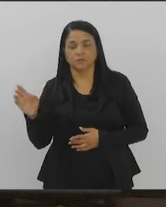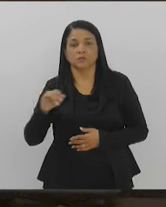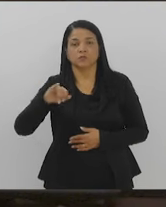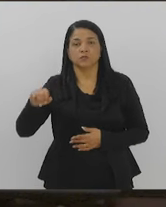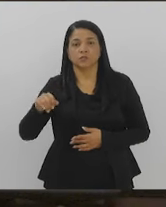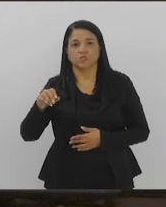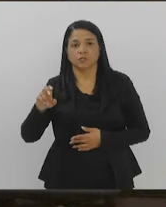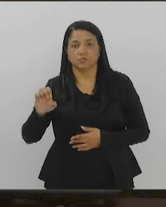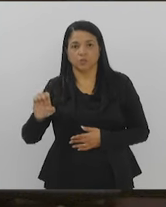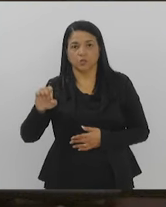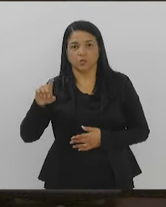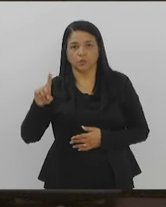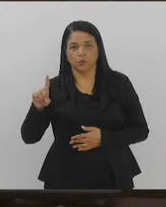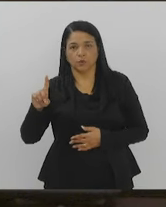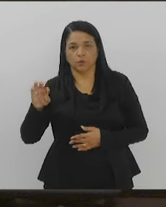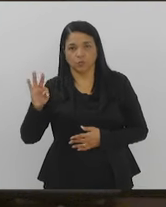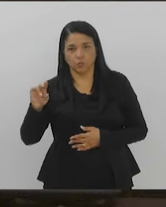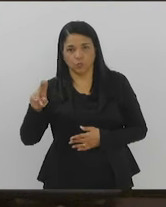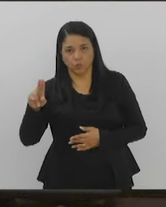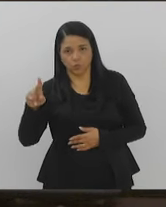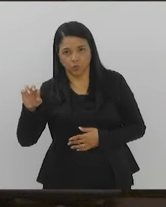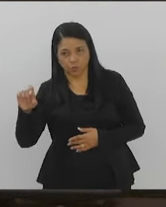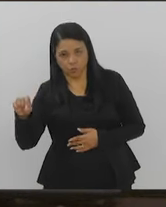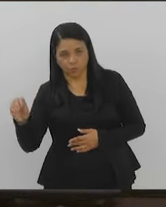Santor, pastor Adilson Amaral.